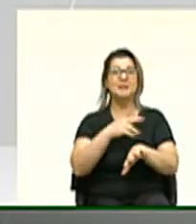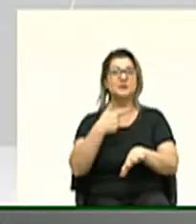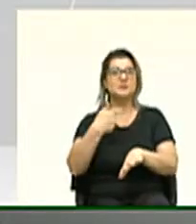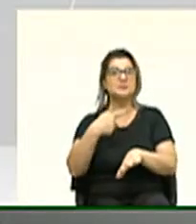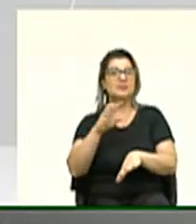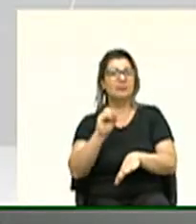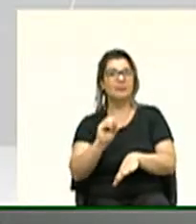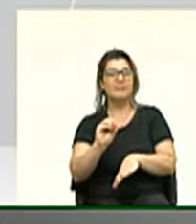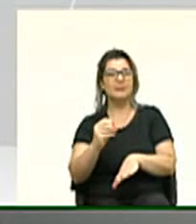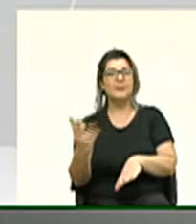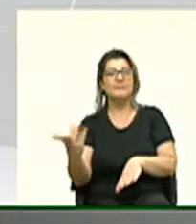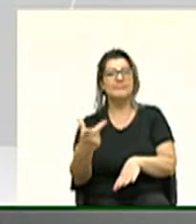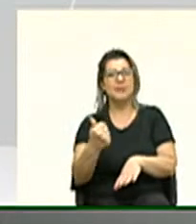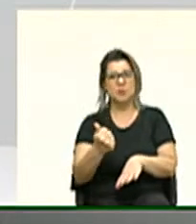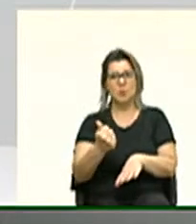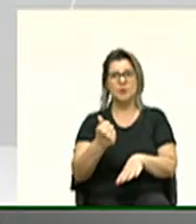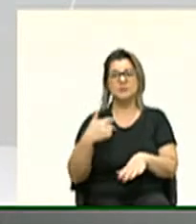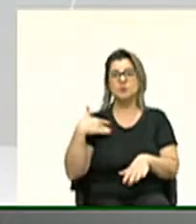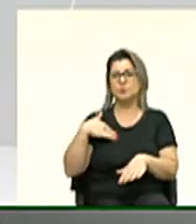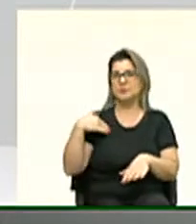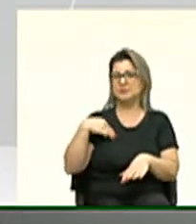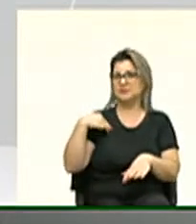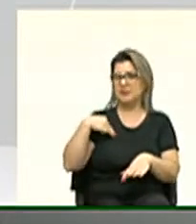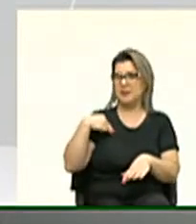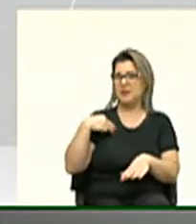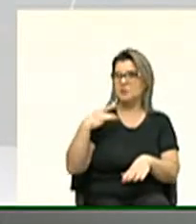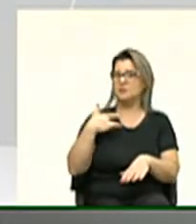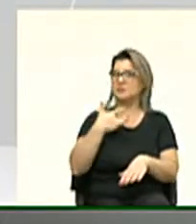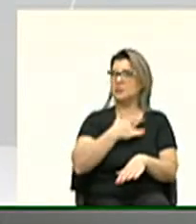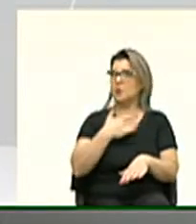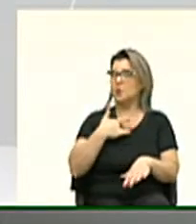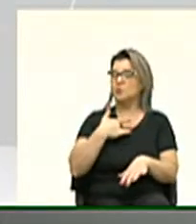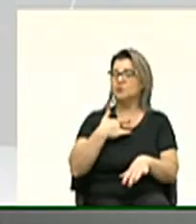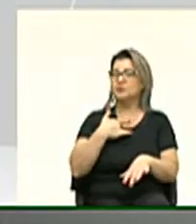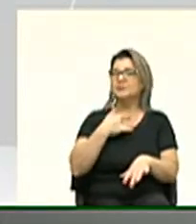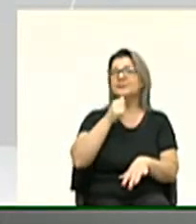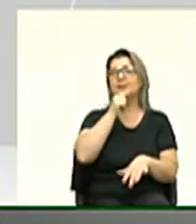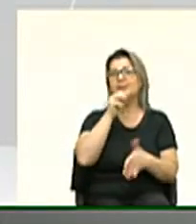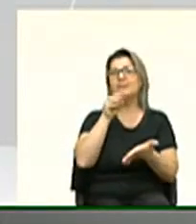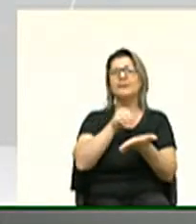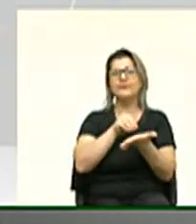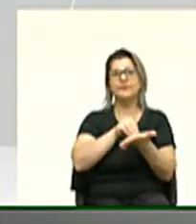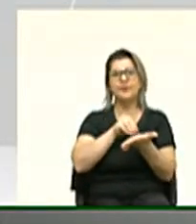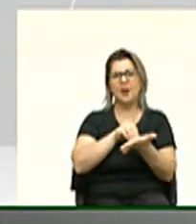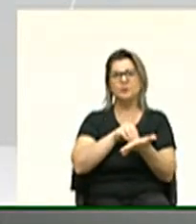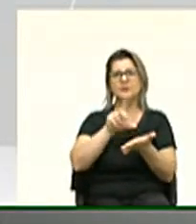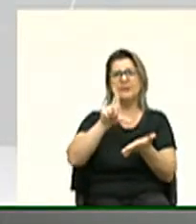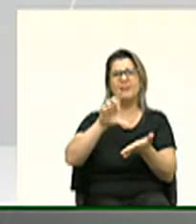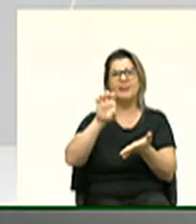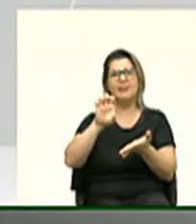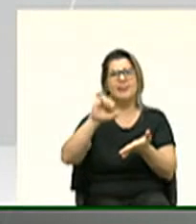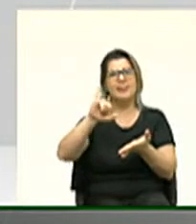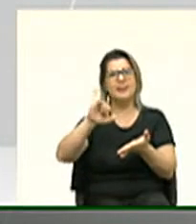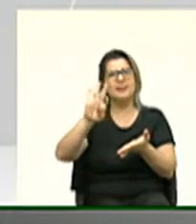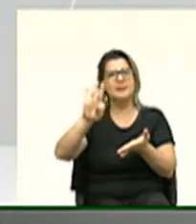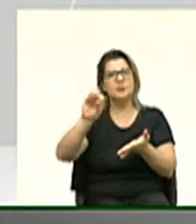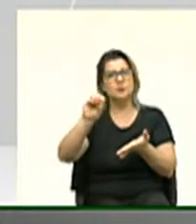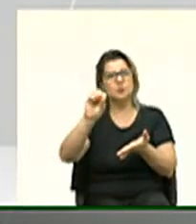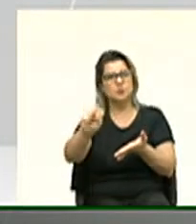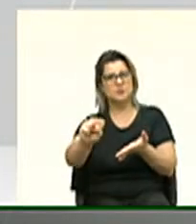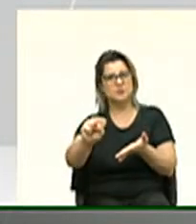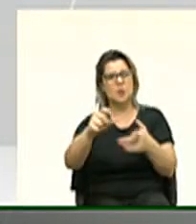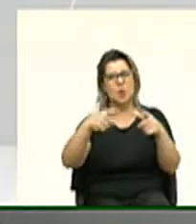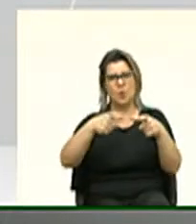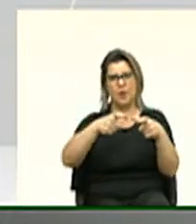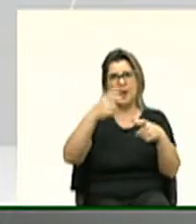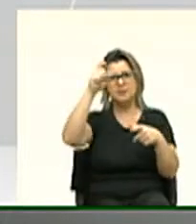milhões pelo Ministério da Saúde e, no entanto, a gente tem falta de leitos. Estamos entrando em lockdown, estamos paralisando não